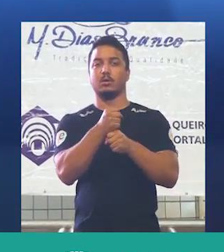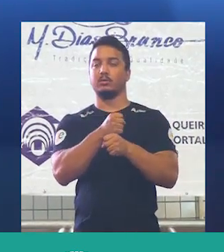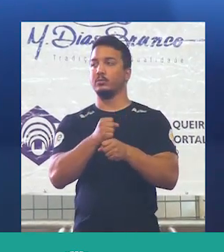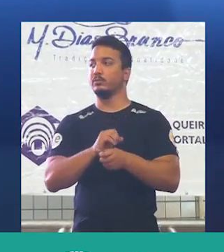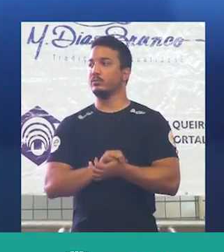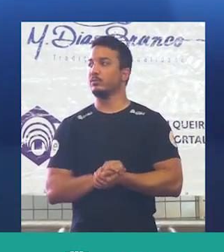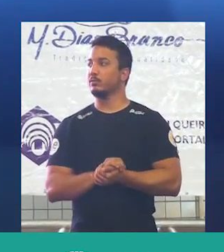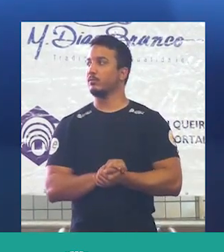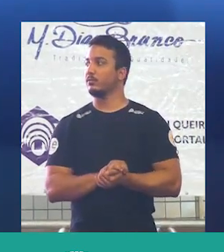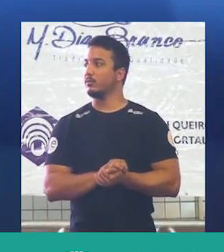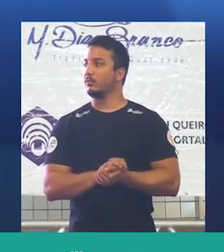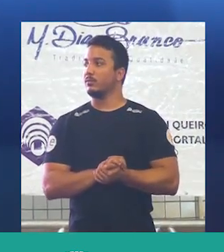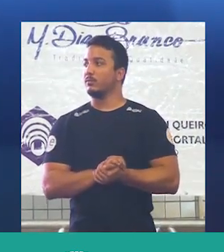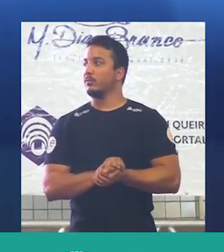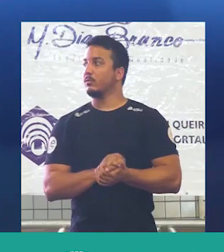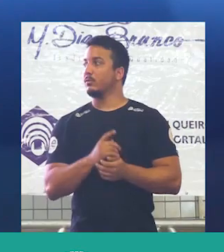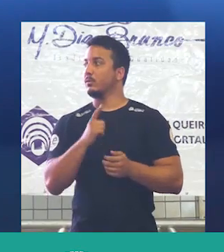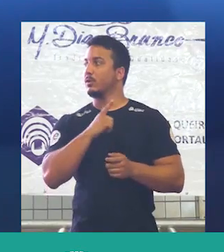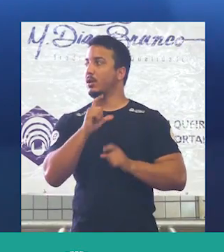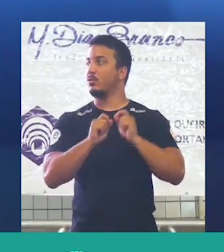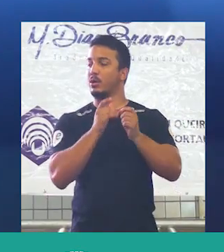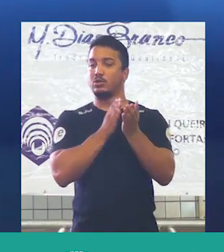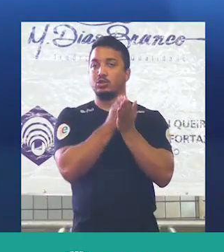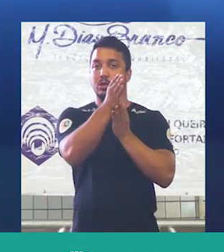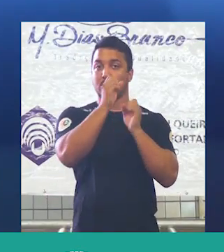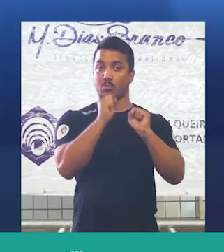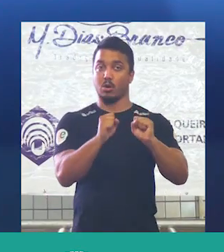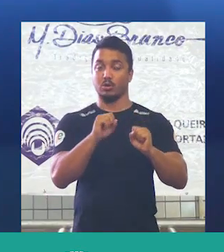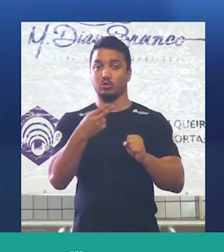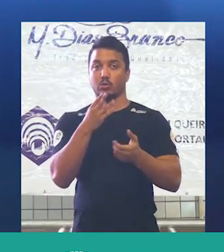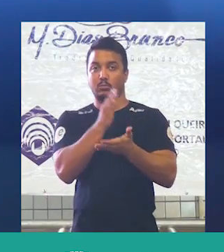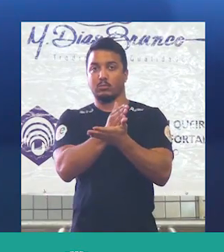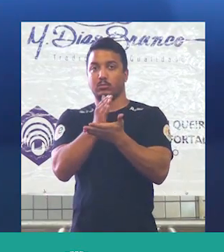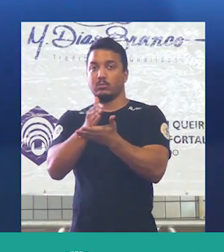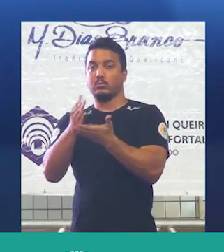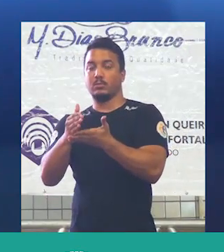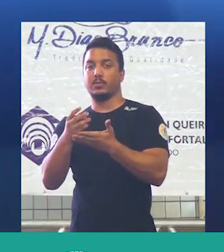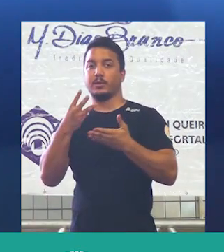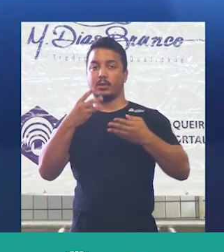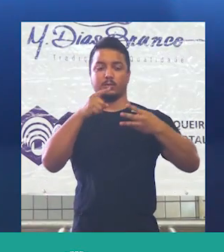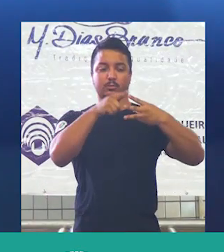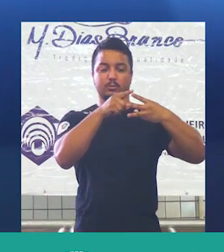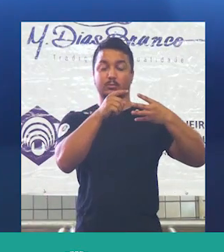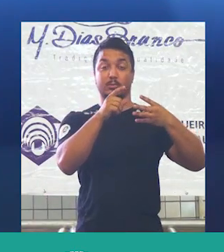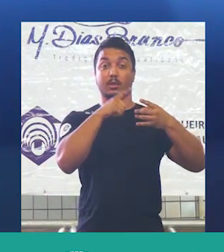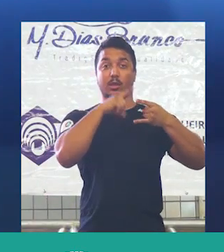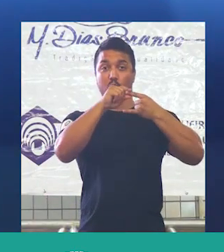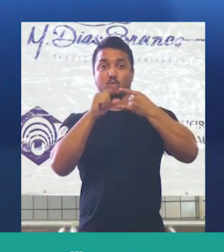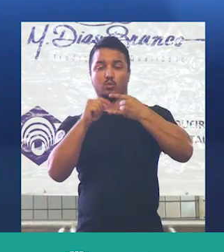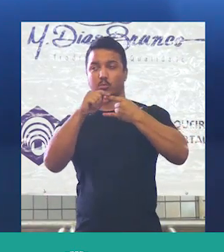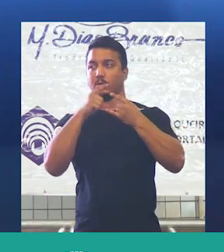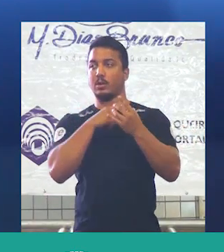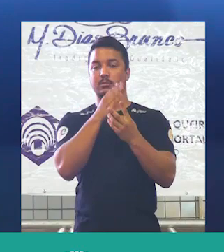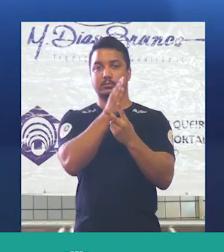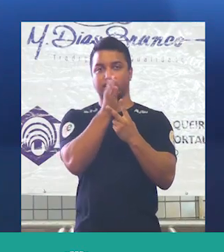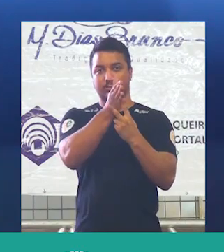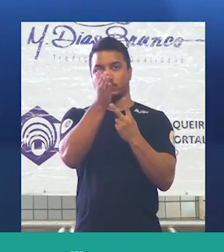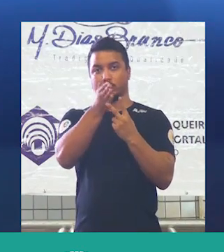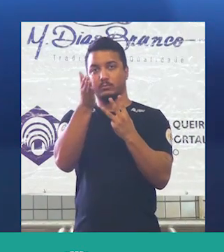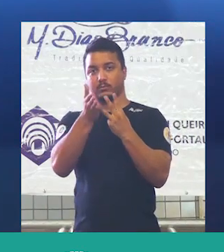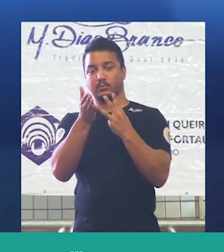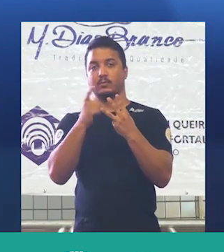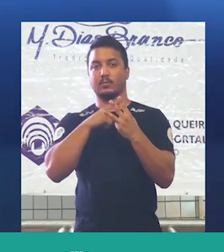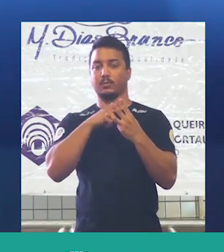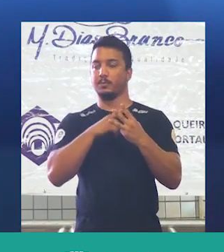Tá bom? Você pode assistir ele direto ou pode assistir em 3 partes. No YouTube tem também em 3 partes. 1º episódio,